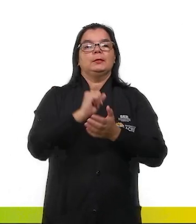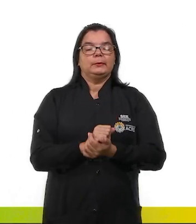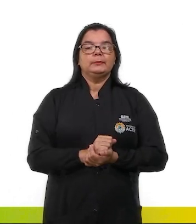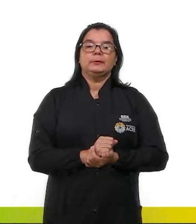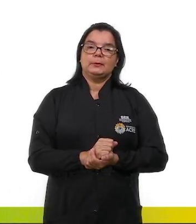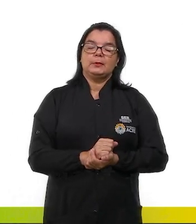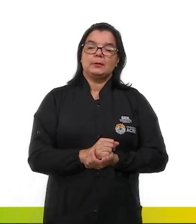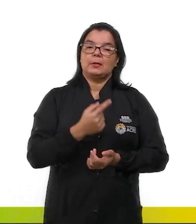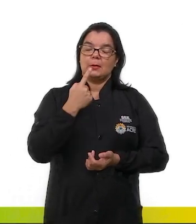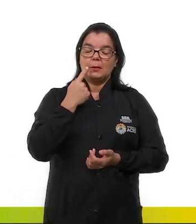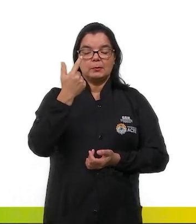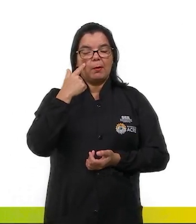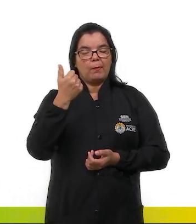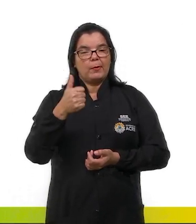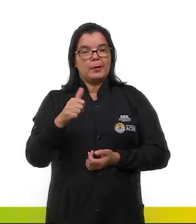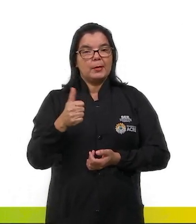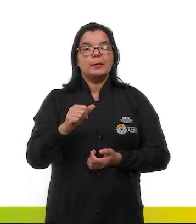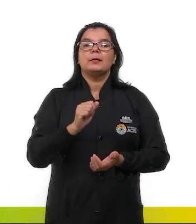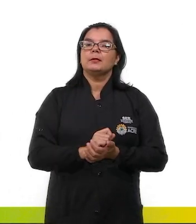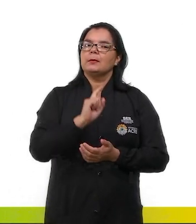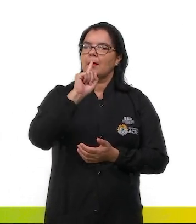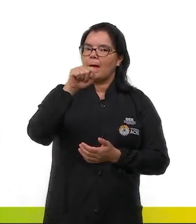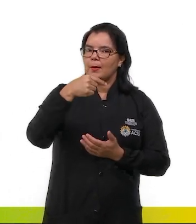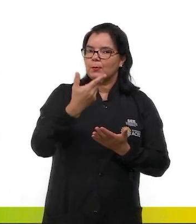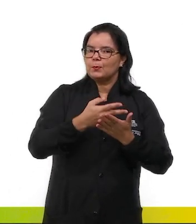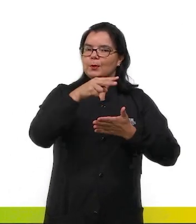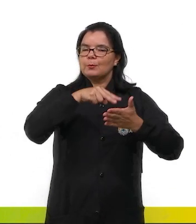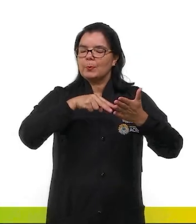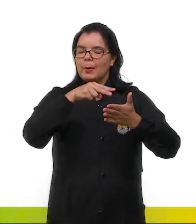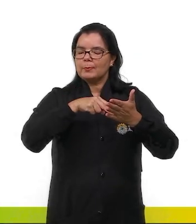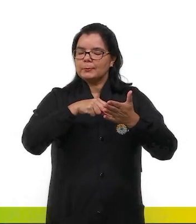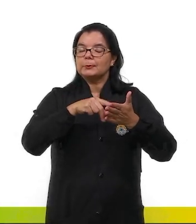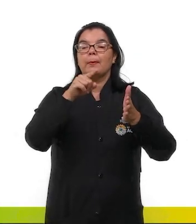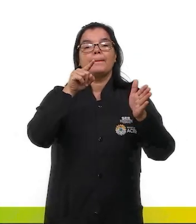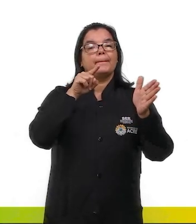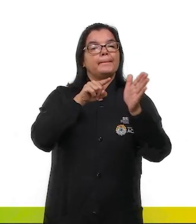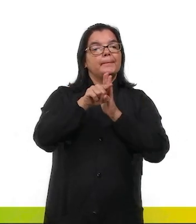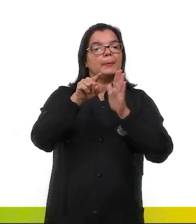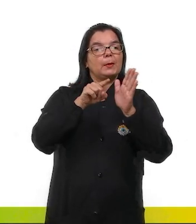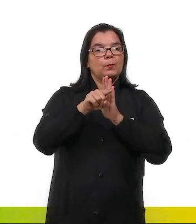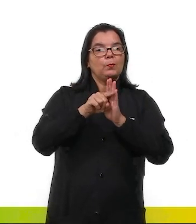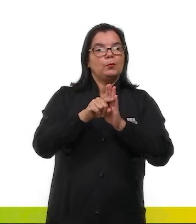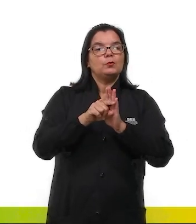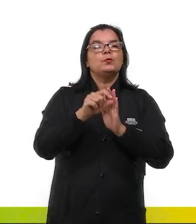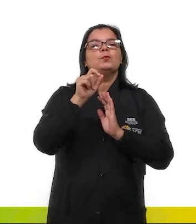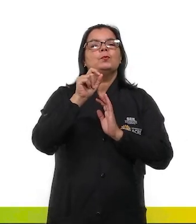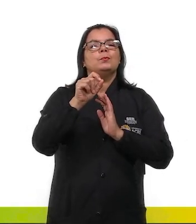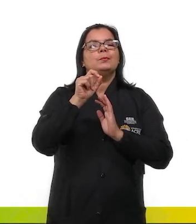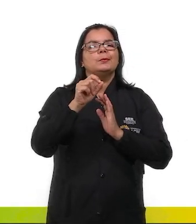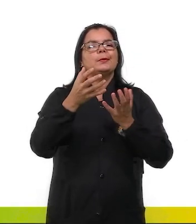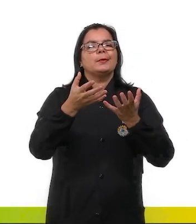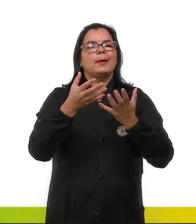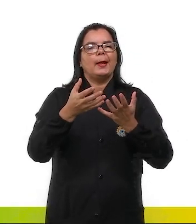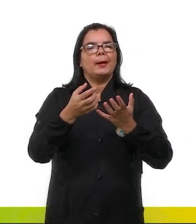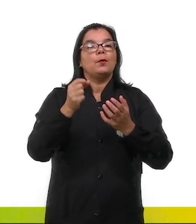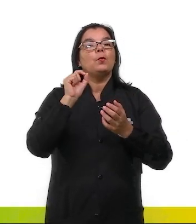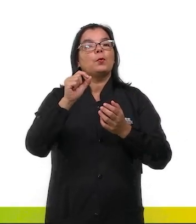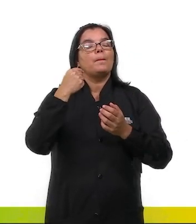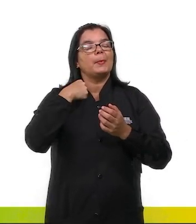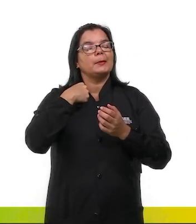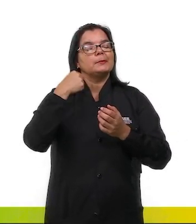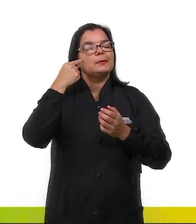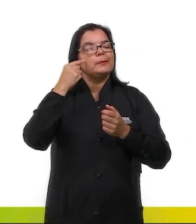para você fazer essa análise. E na próxima leitura que vocês forem realizar, perguntem-se o que querem que